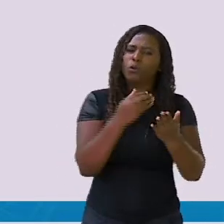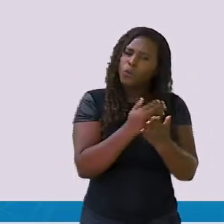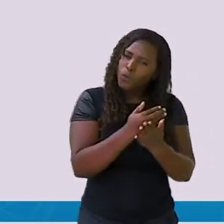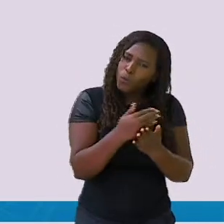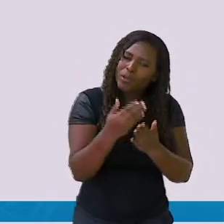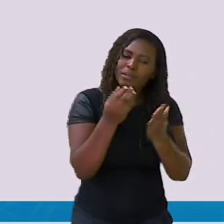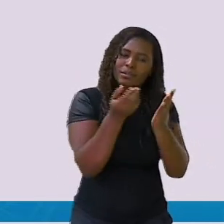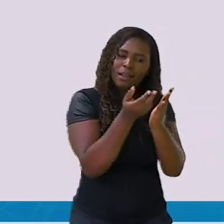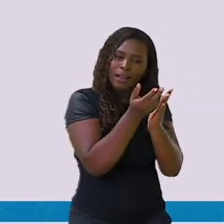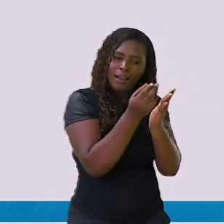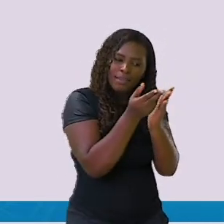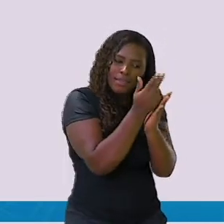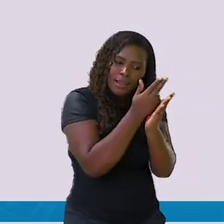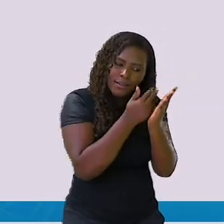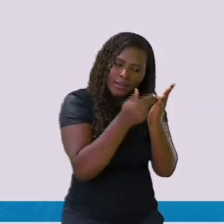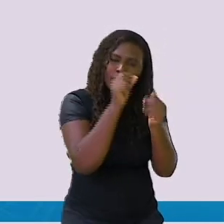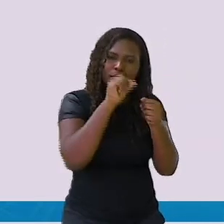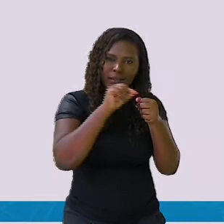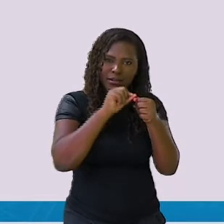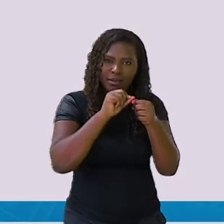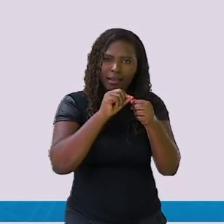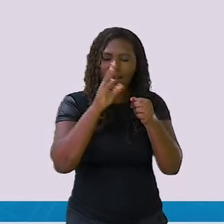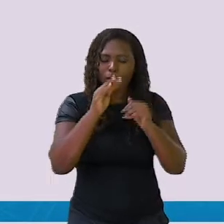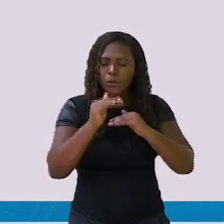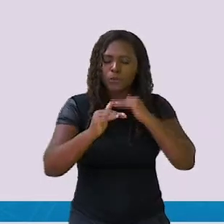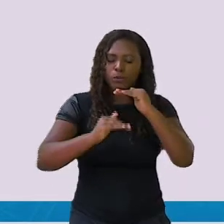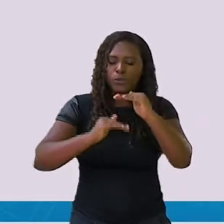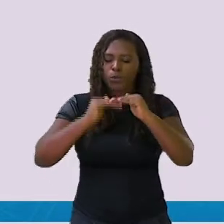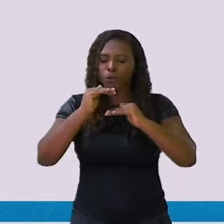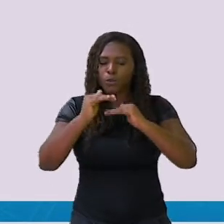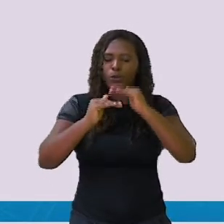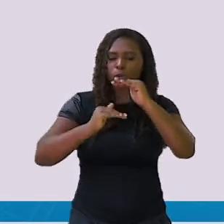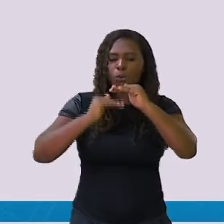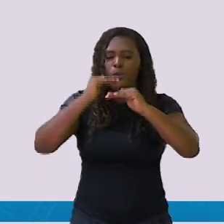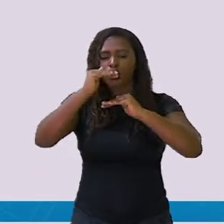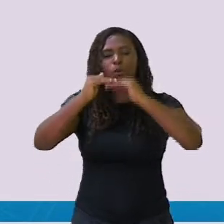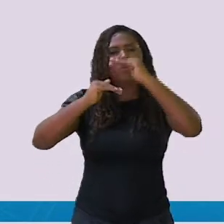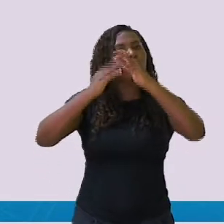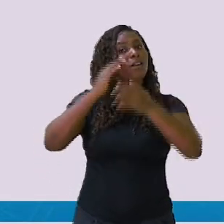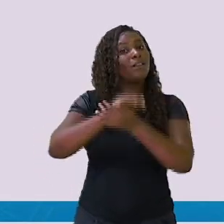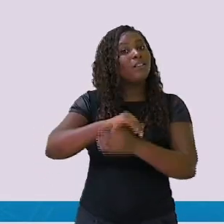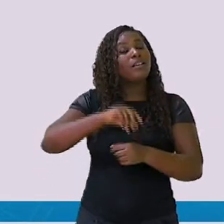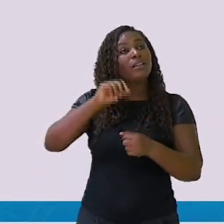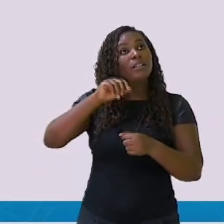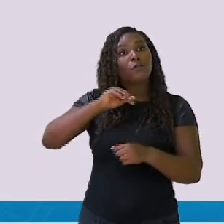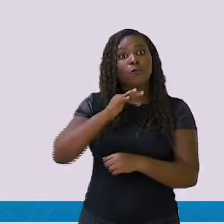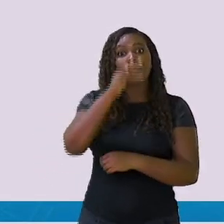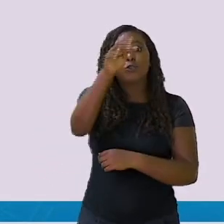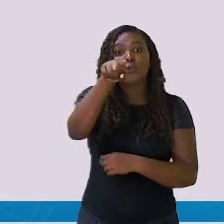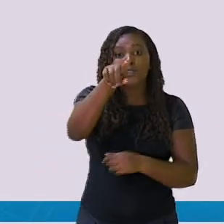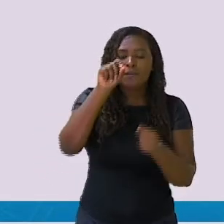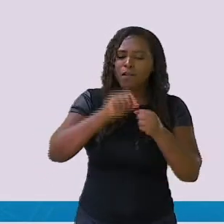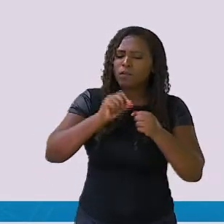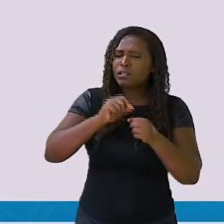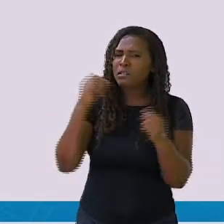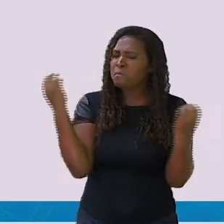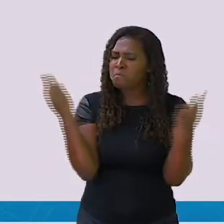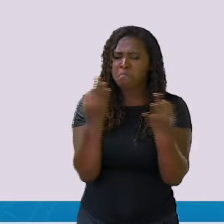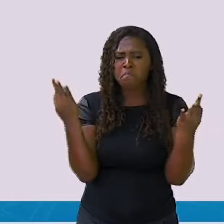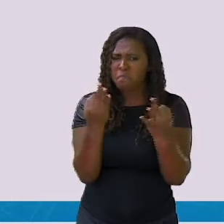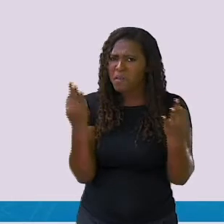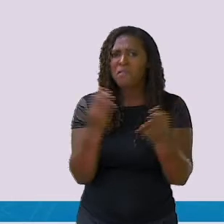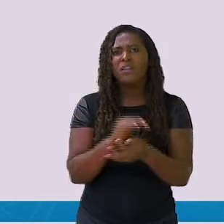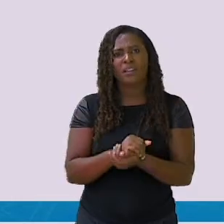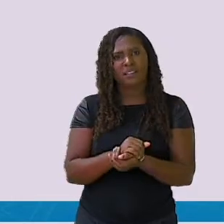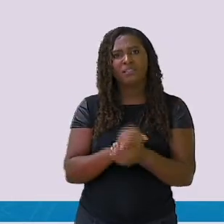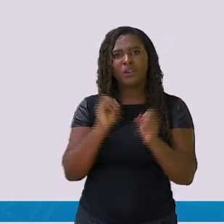ele com mais facilidade, você vai dividir o seu mapa mental diferente, mas eu trouxe aqui que existem diferenças.